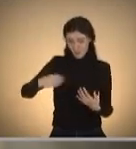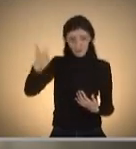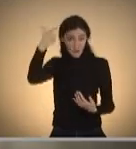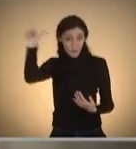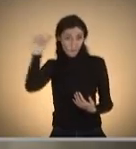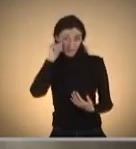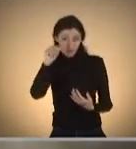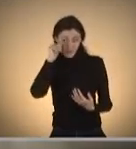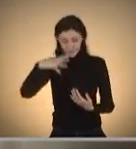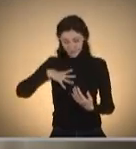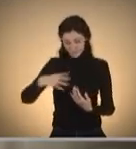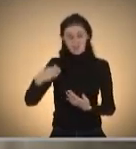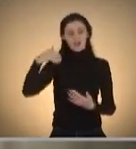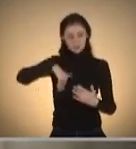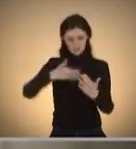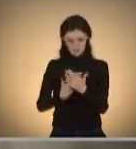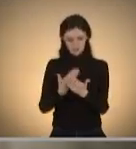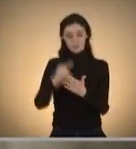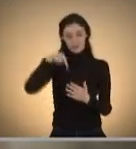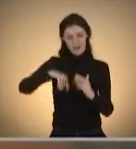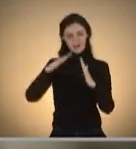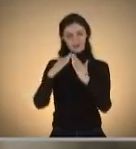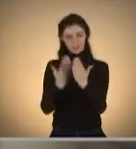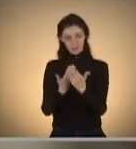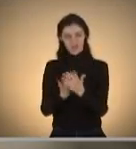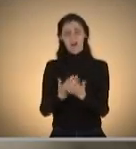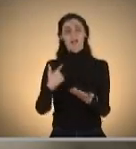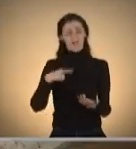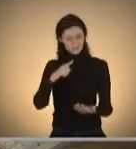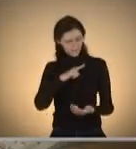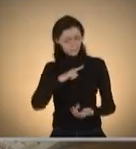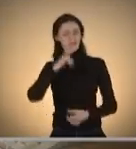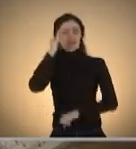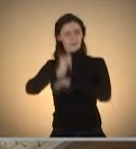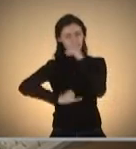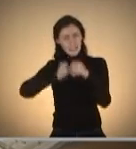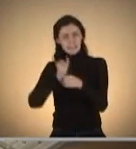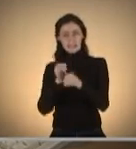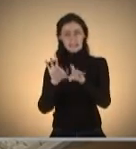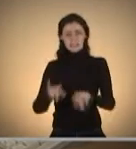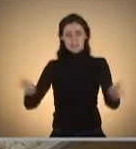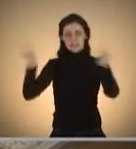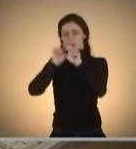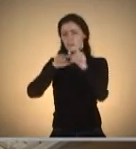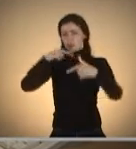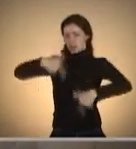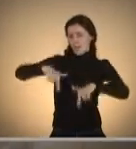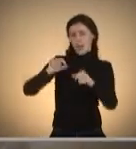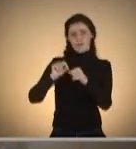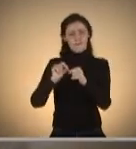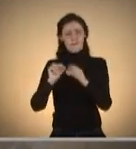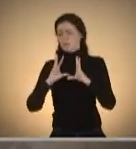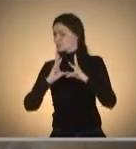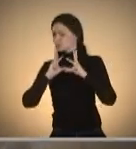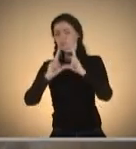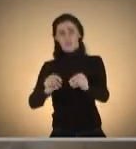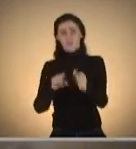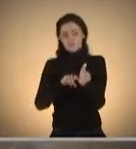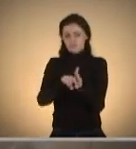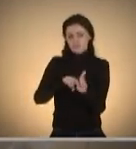hoje a minha filha, que estuda aqui também, ela faz os trabalhos, tem acesso à